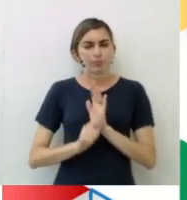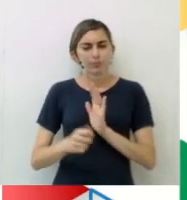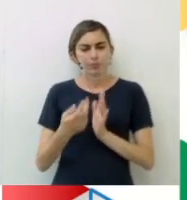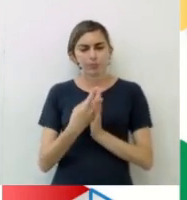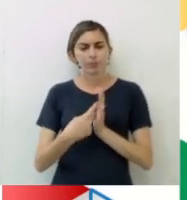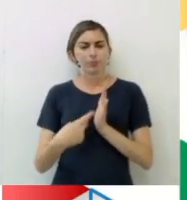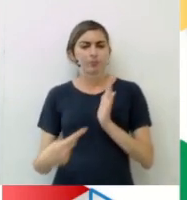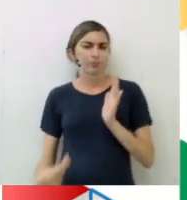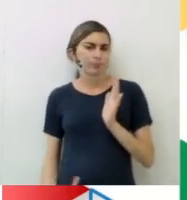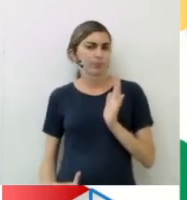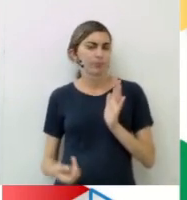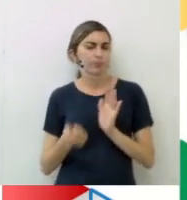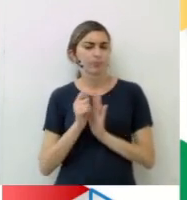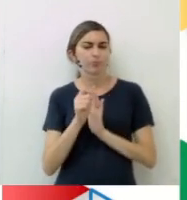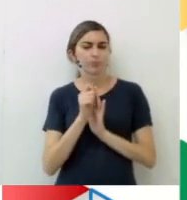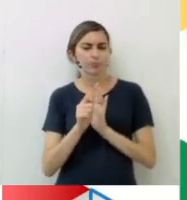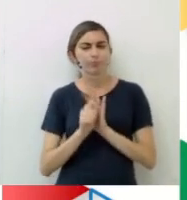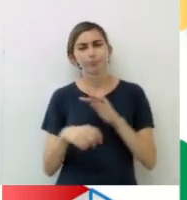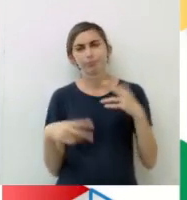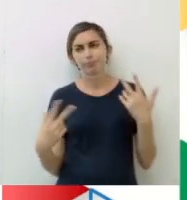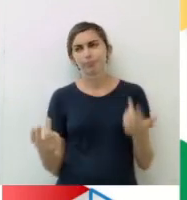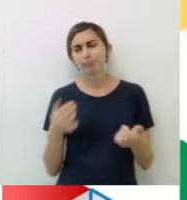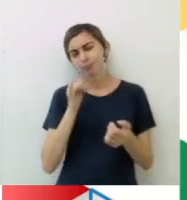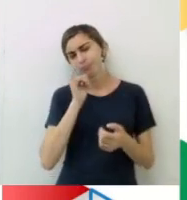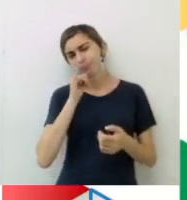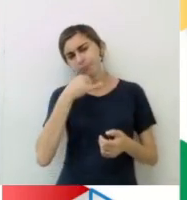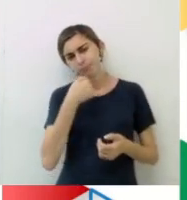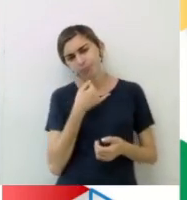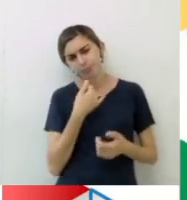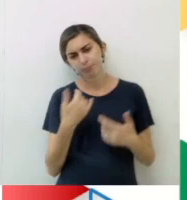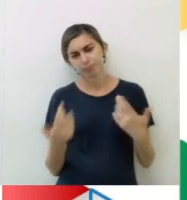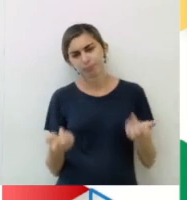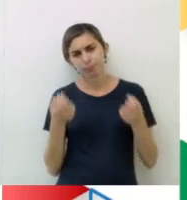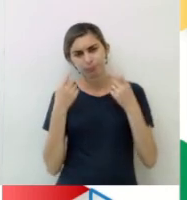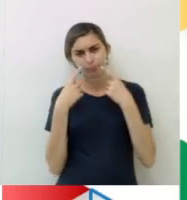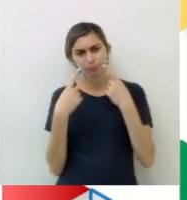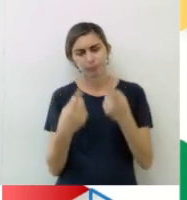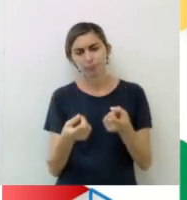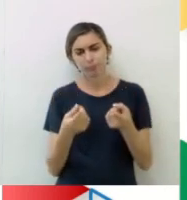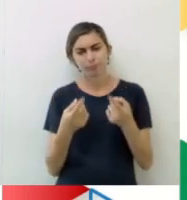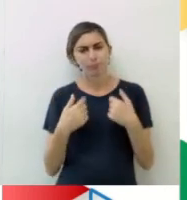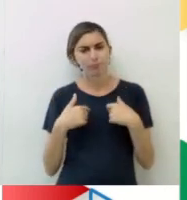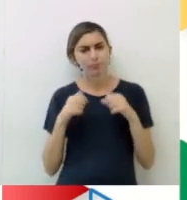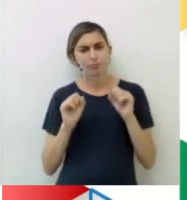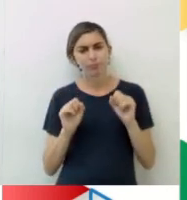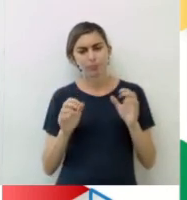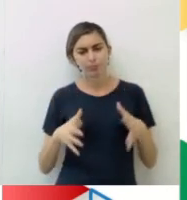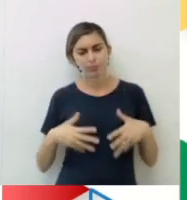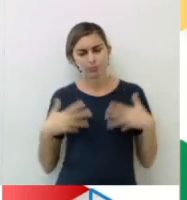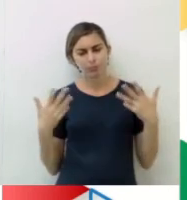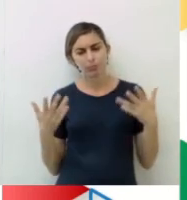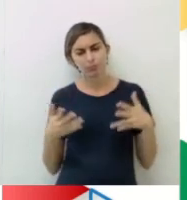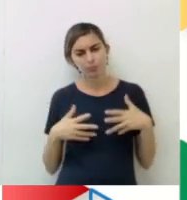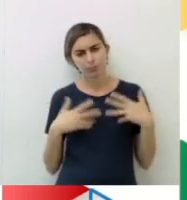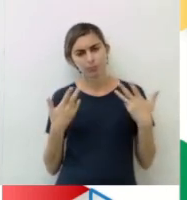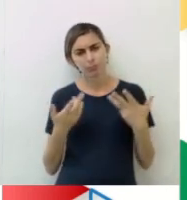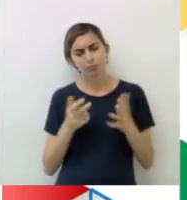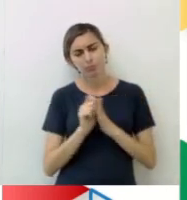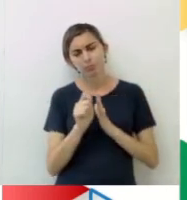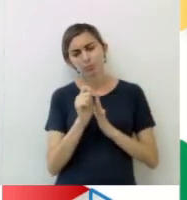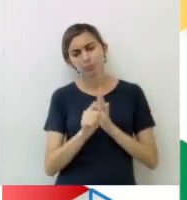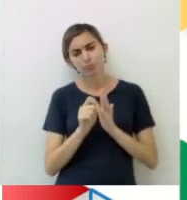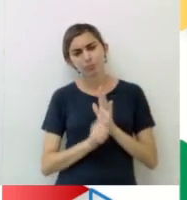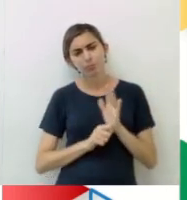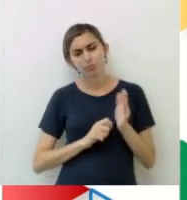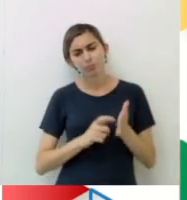no caso, e escrevo sobre uma tristeza. Veja, eu posso estar alegre e escrever